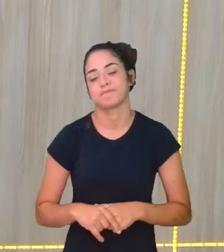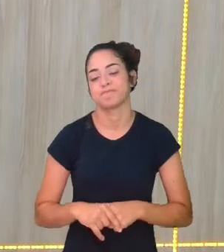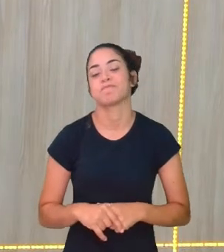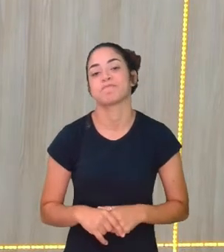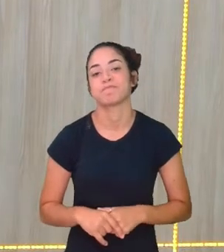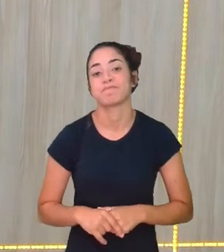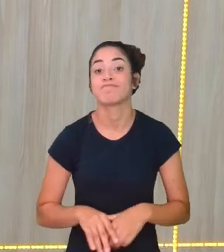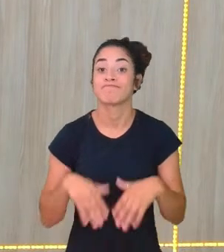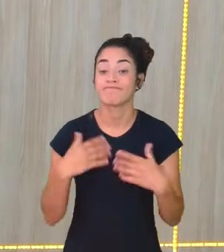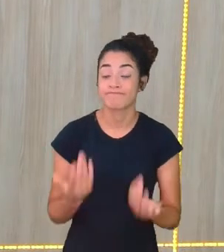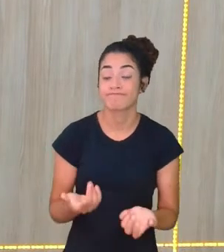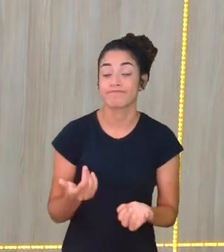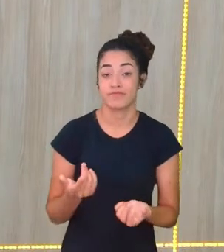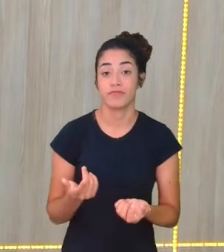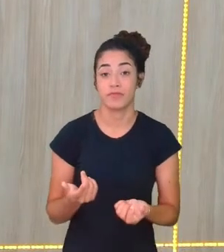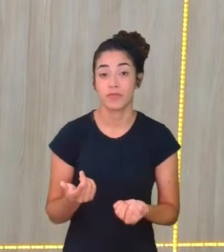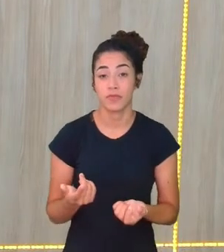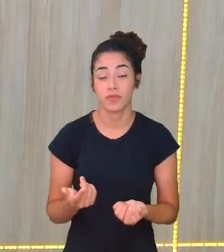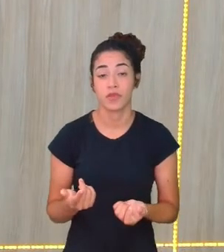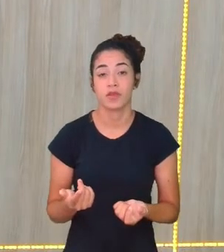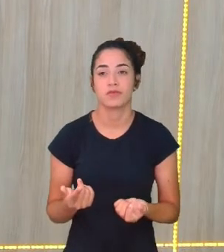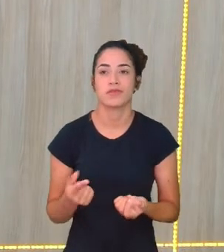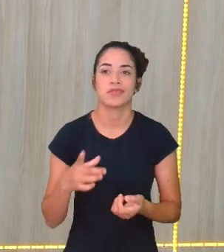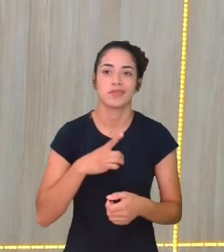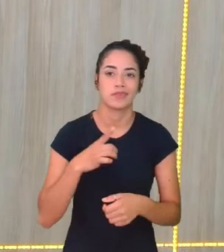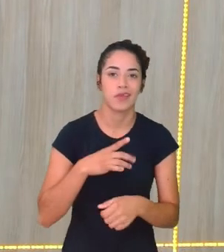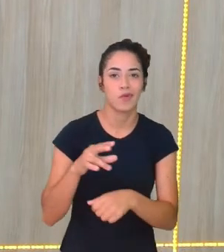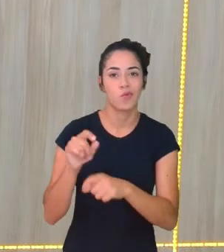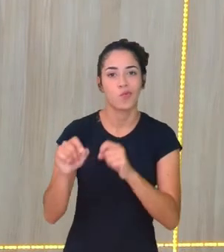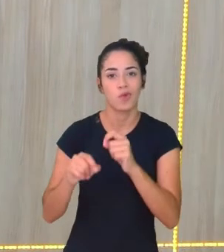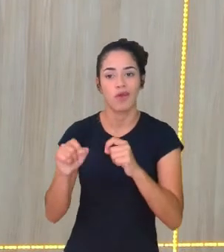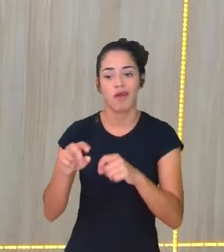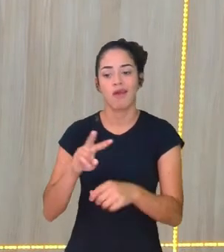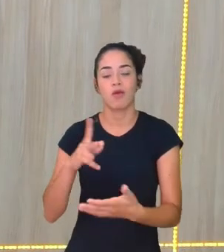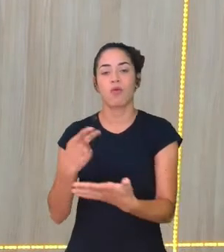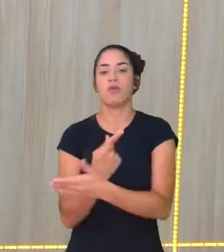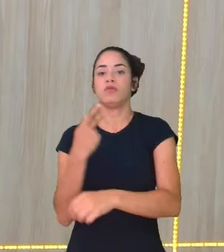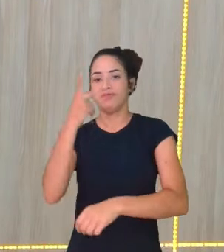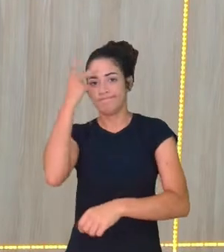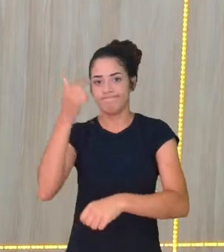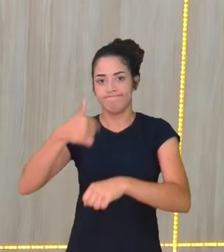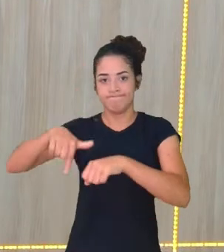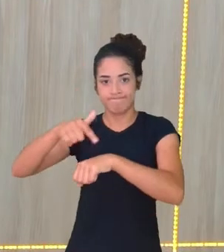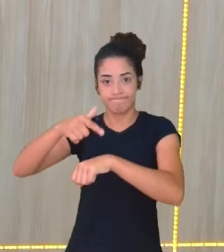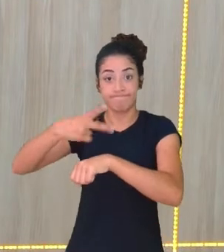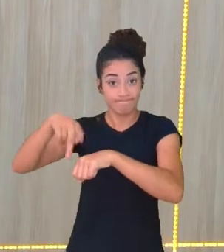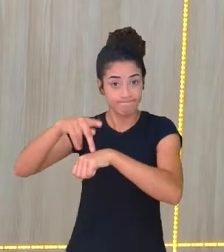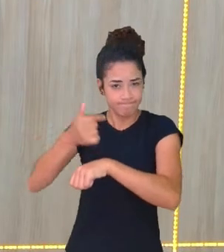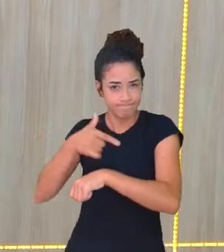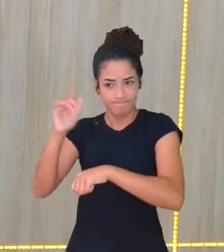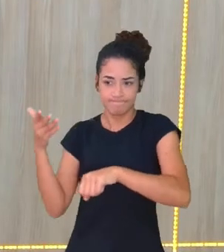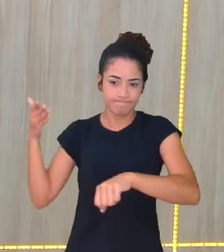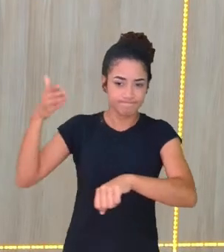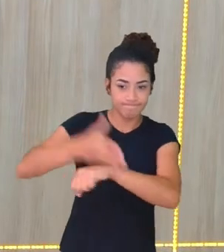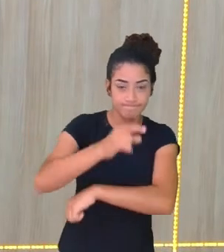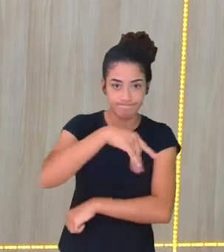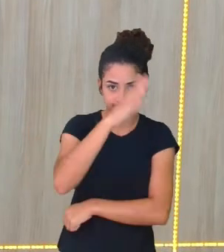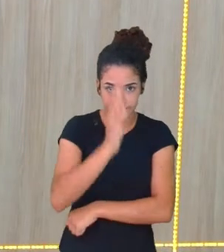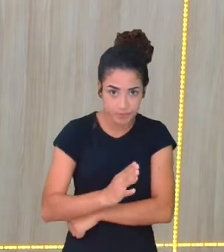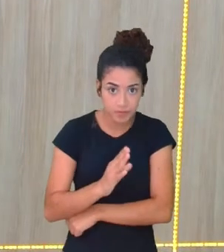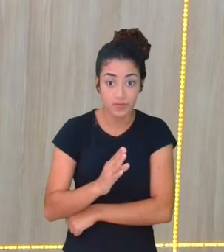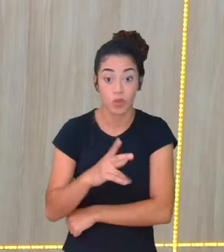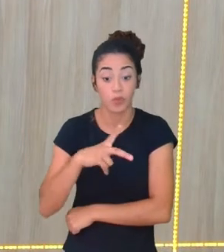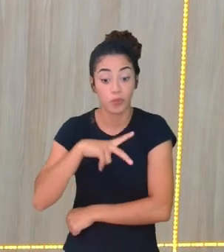passado né Então nesse sentido ó ameaça de invasão né estrangeira levou os portugueses a tomarem